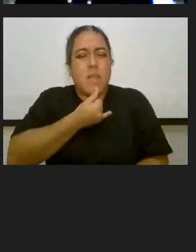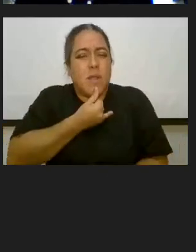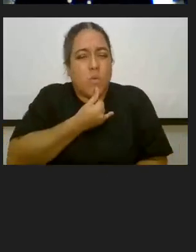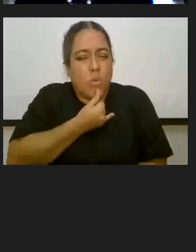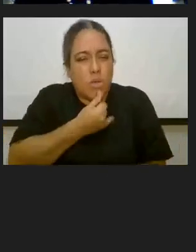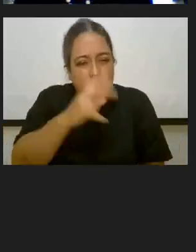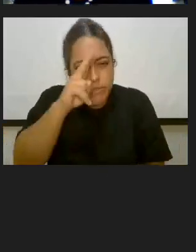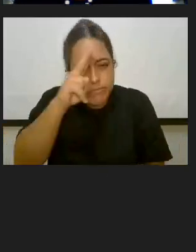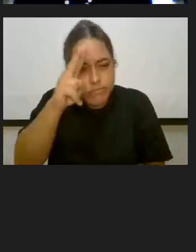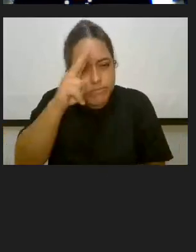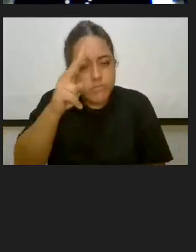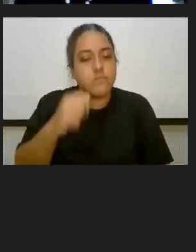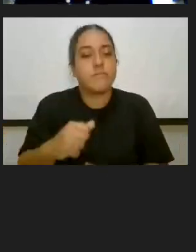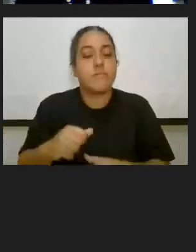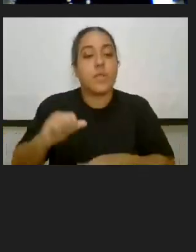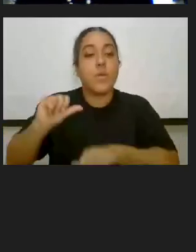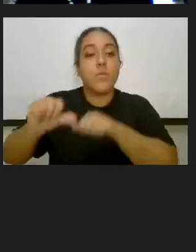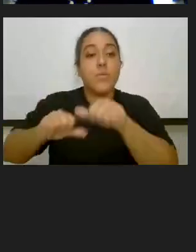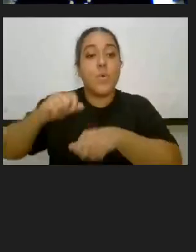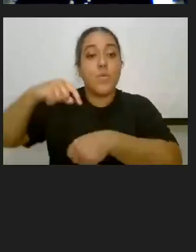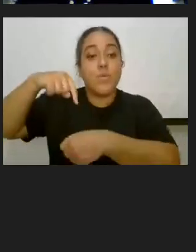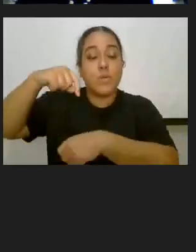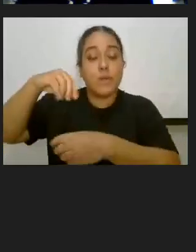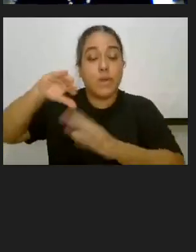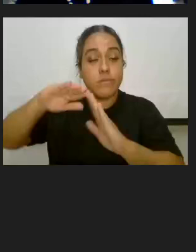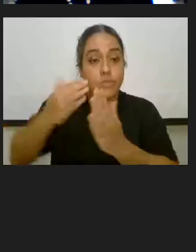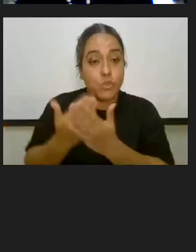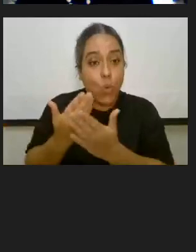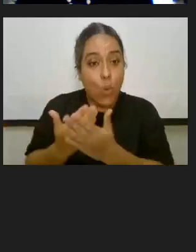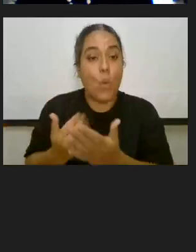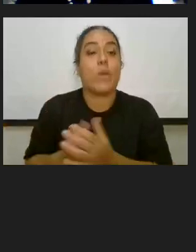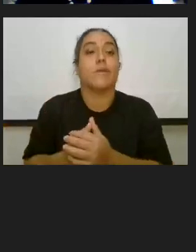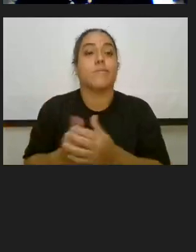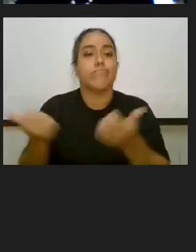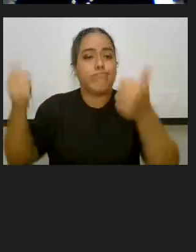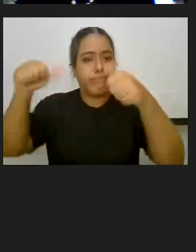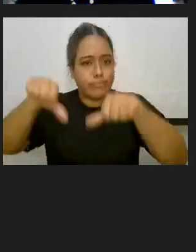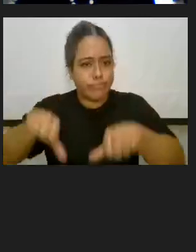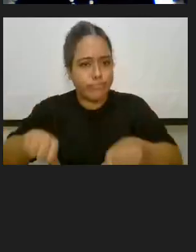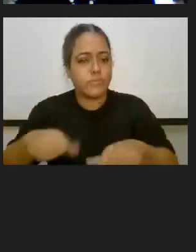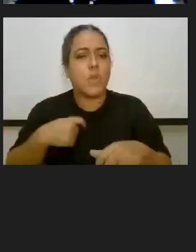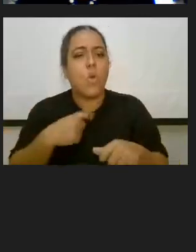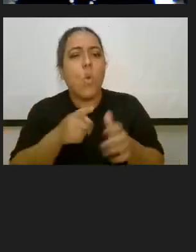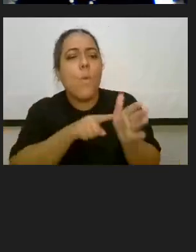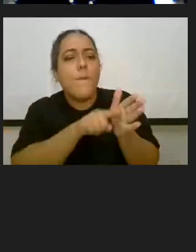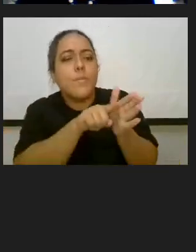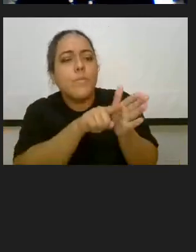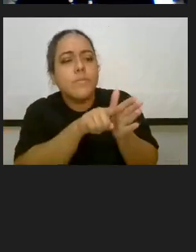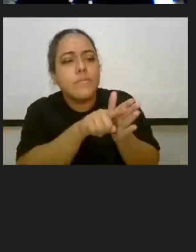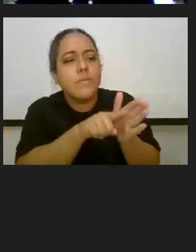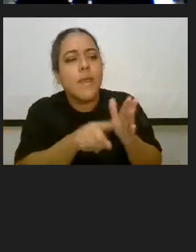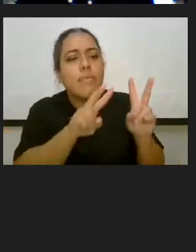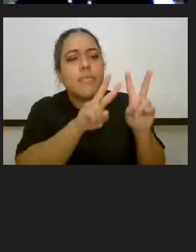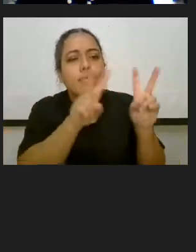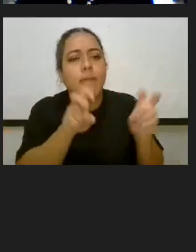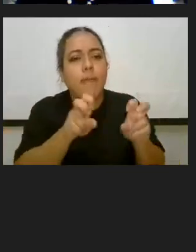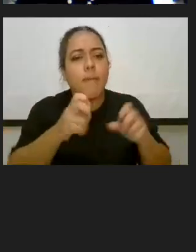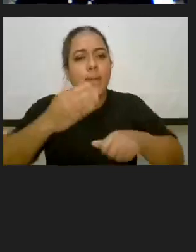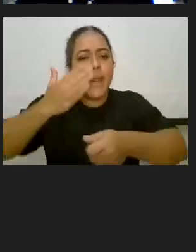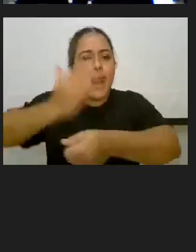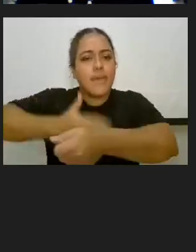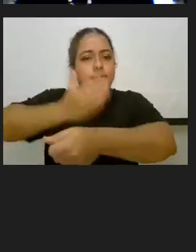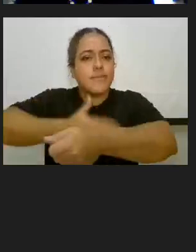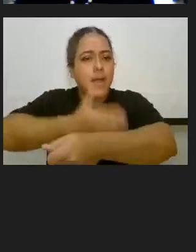escolar, busca por conteúdos de autolesão na internet, seguir páginas que estimulam a